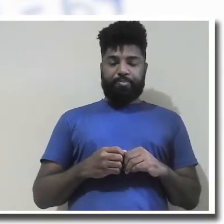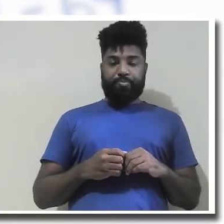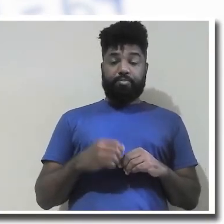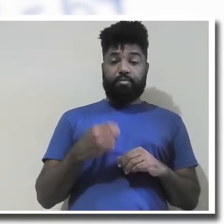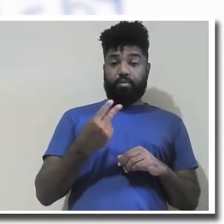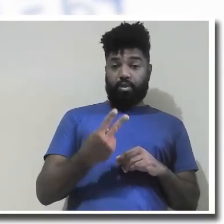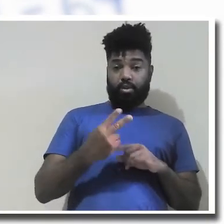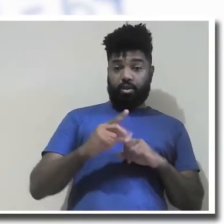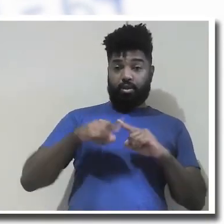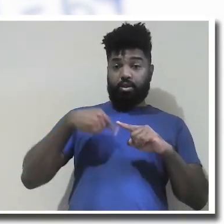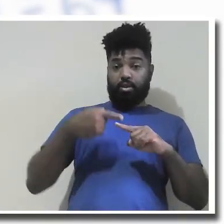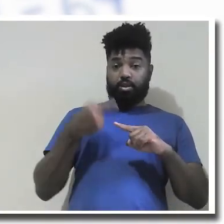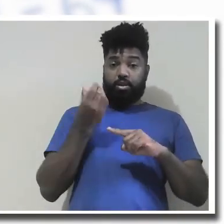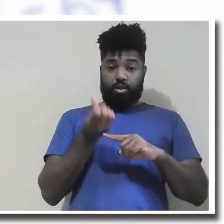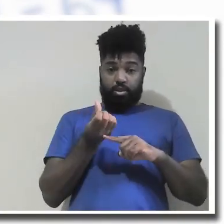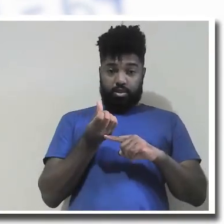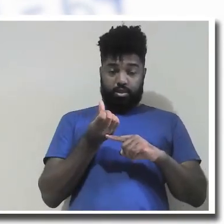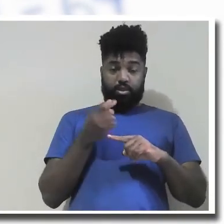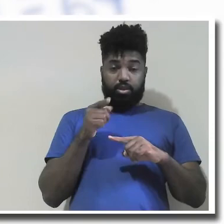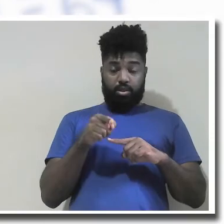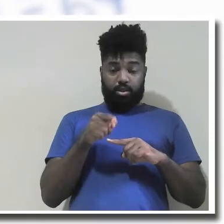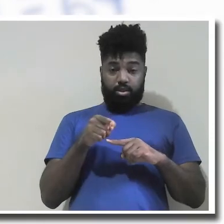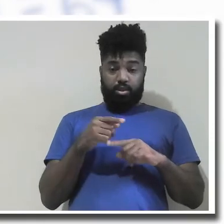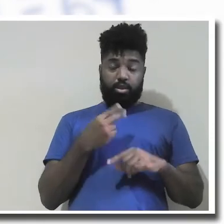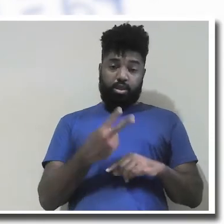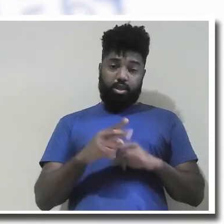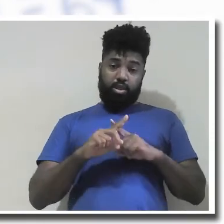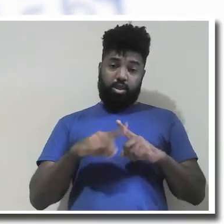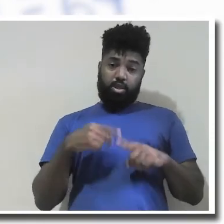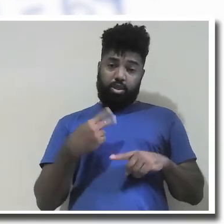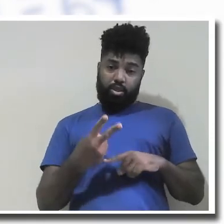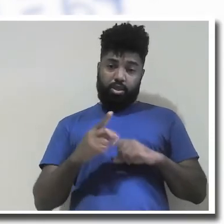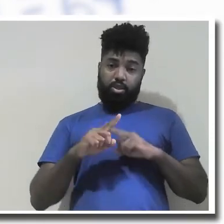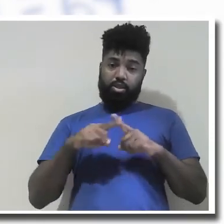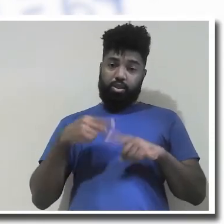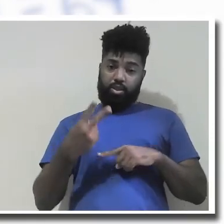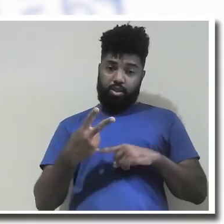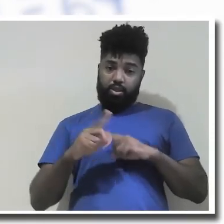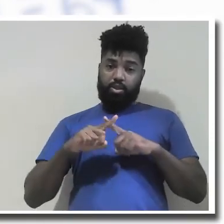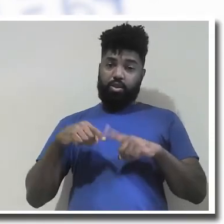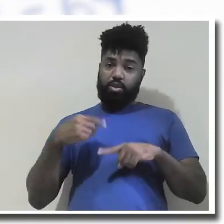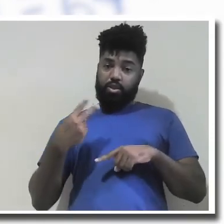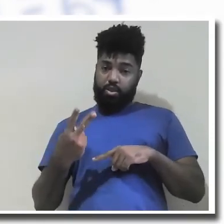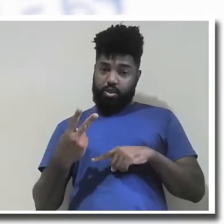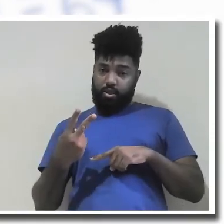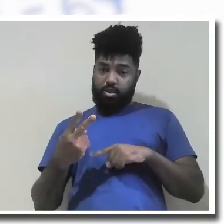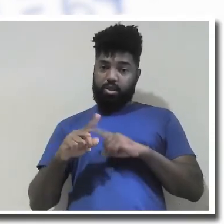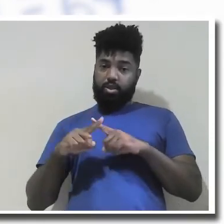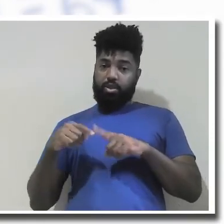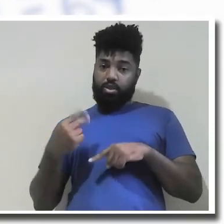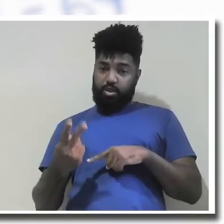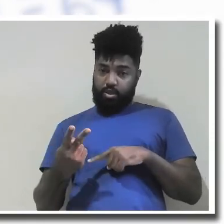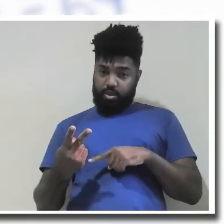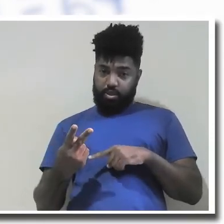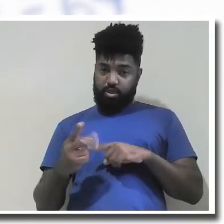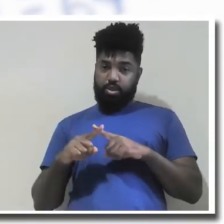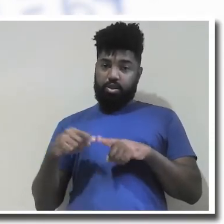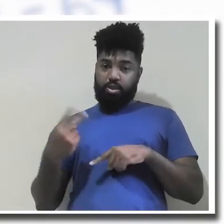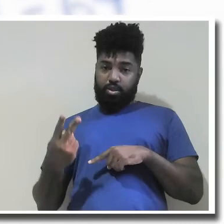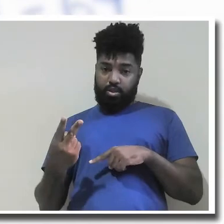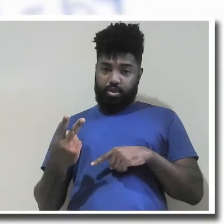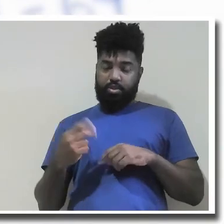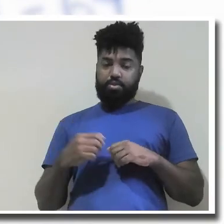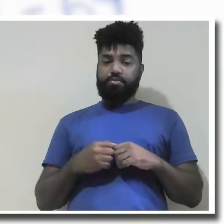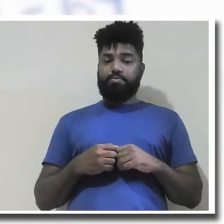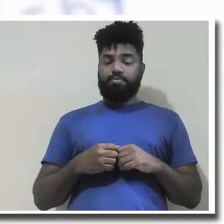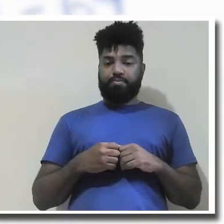2 elevado a 6 é 2 vezes 2 vezes 2 vezes 2 vezes 2 vezes